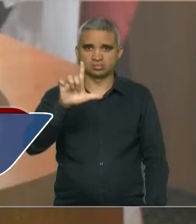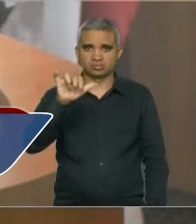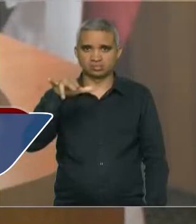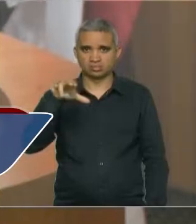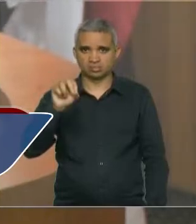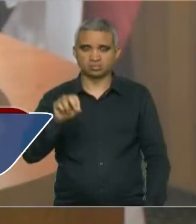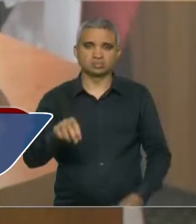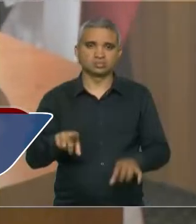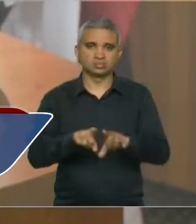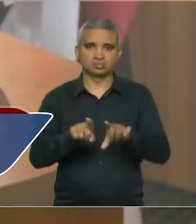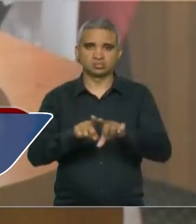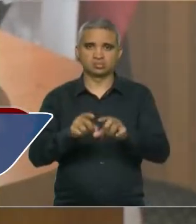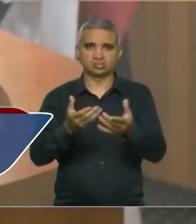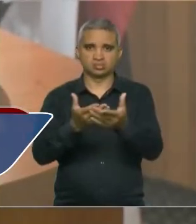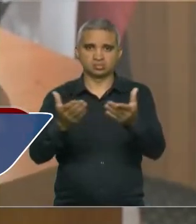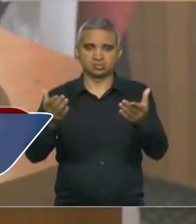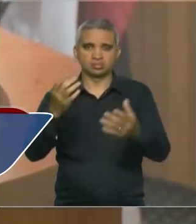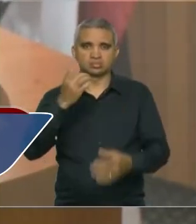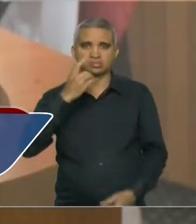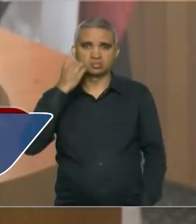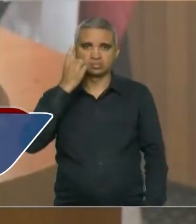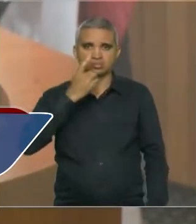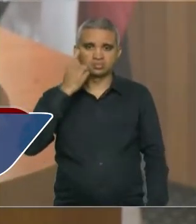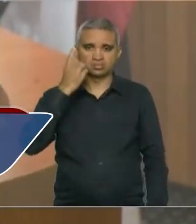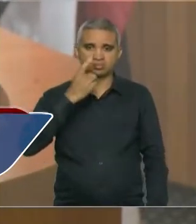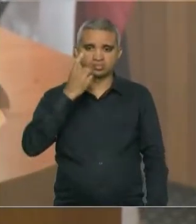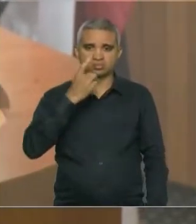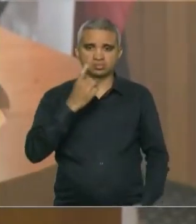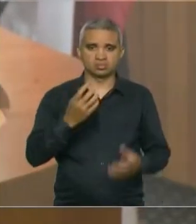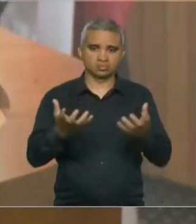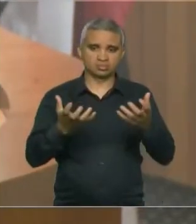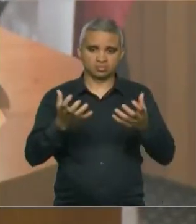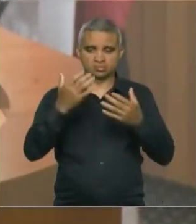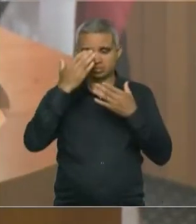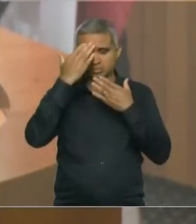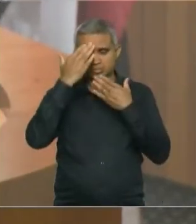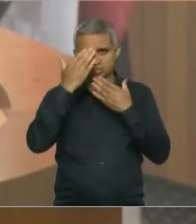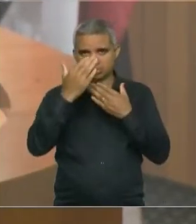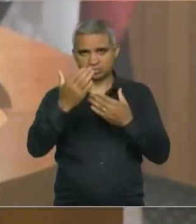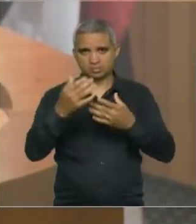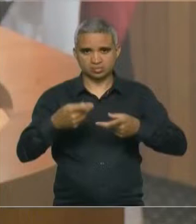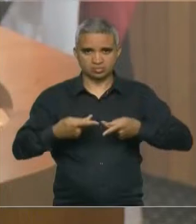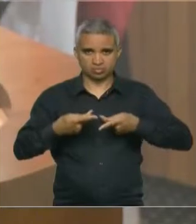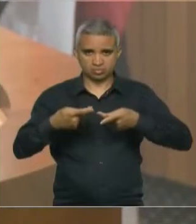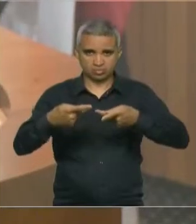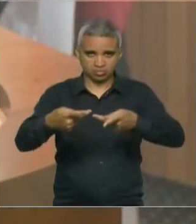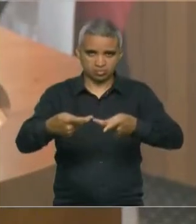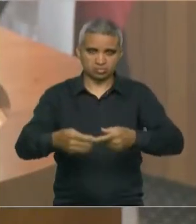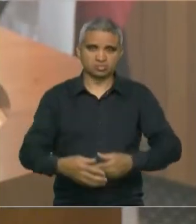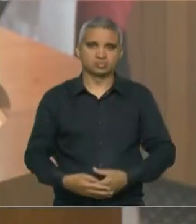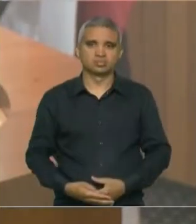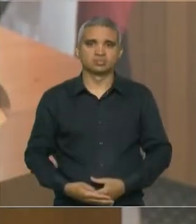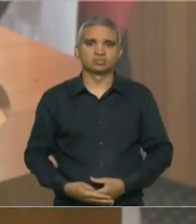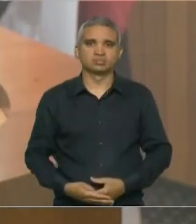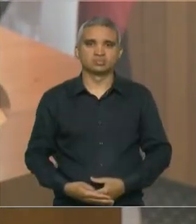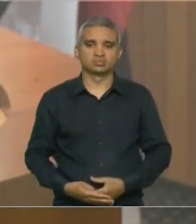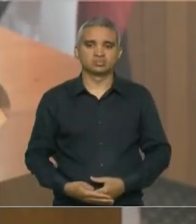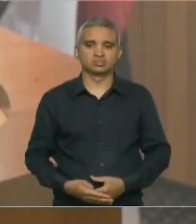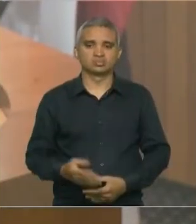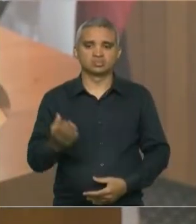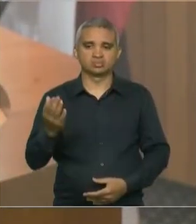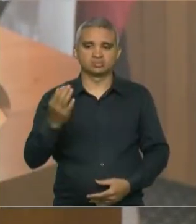demais parlamentares, quero agradecer também o convite para estar aqui hoje da lavra do deputado